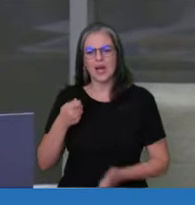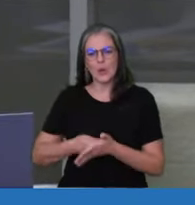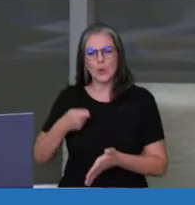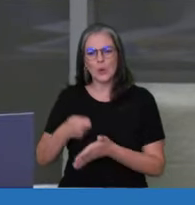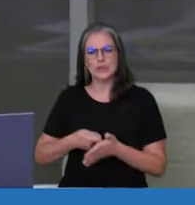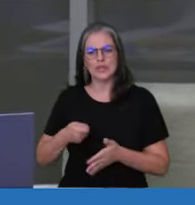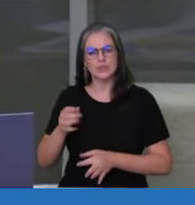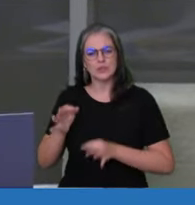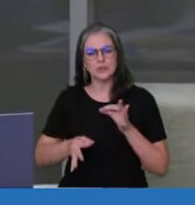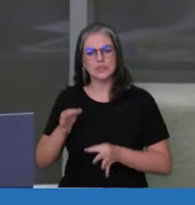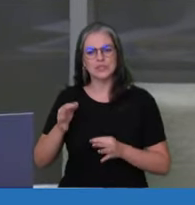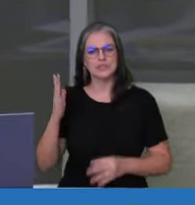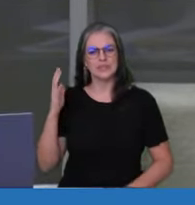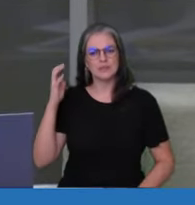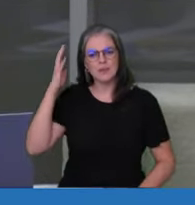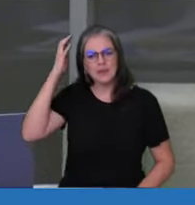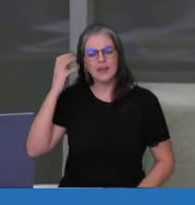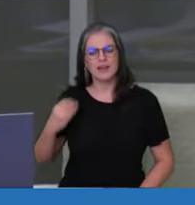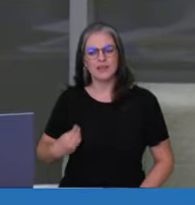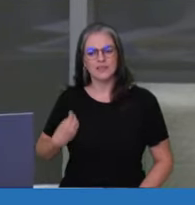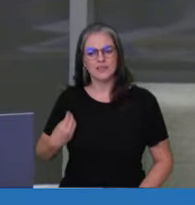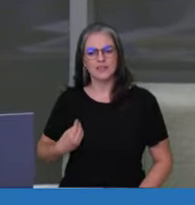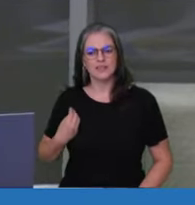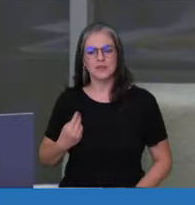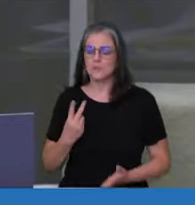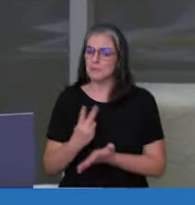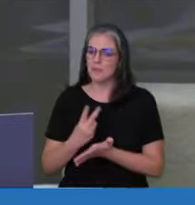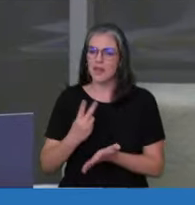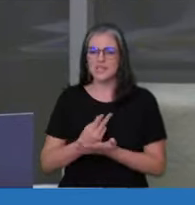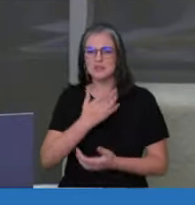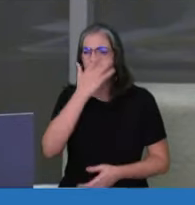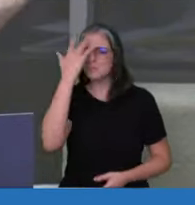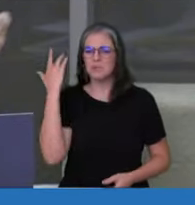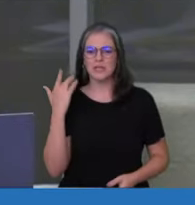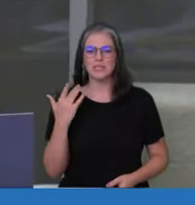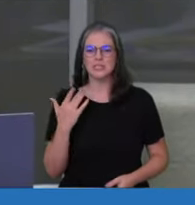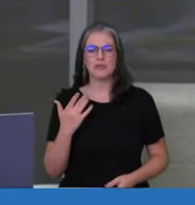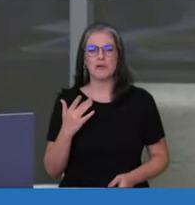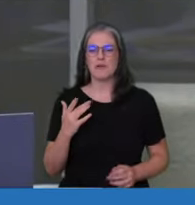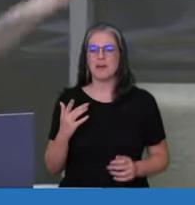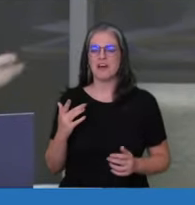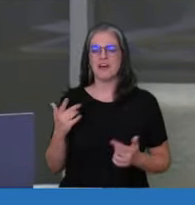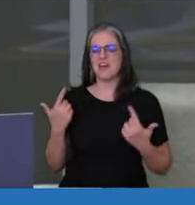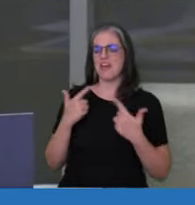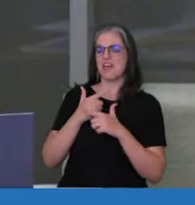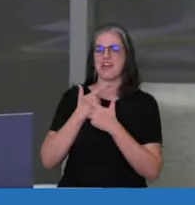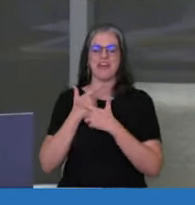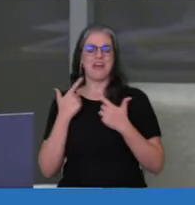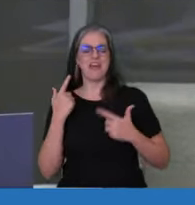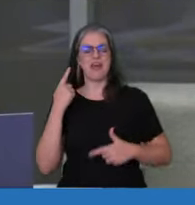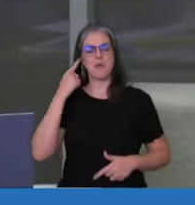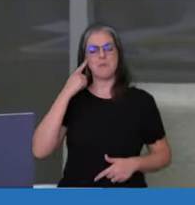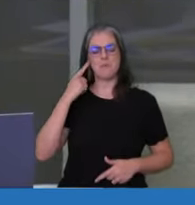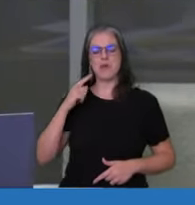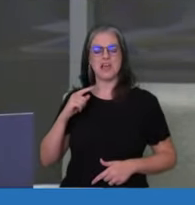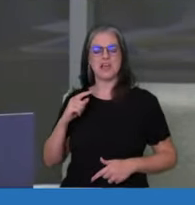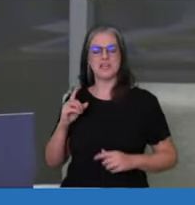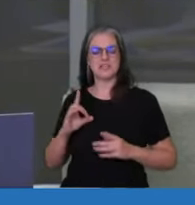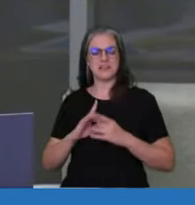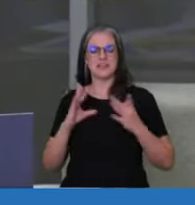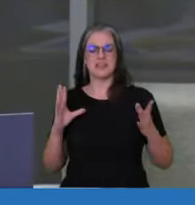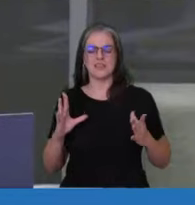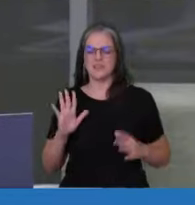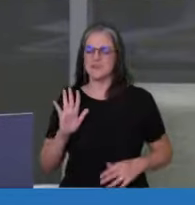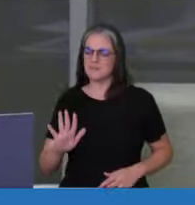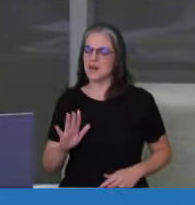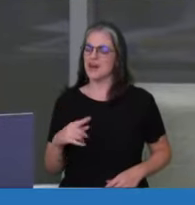de detratores e pessoas que, como Fernanda muito bem colocou, se regozijavam com a morte de Marielle. Foi por isso que foi possível,